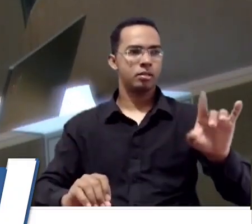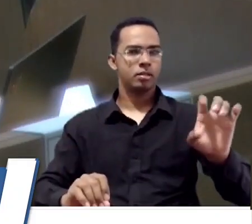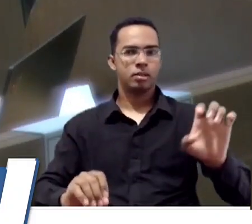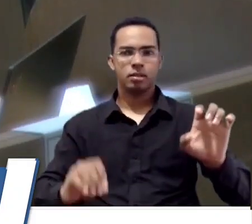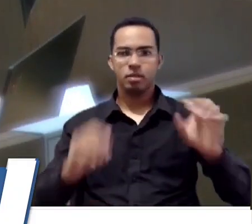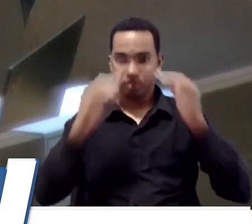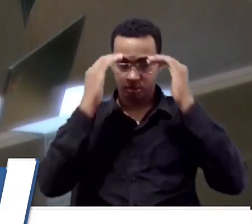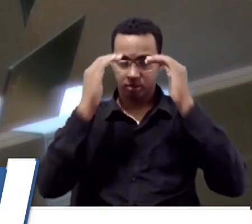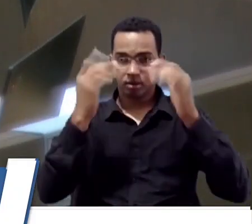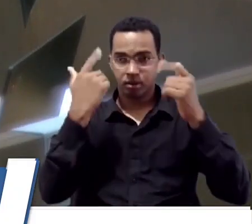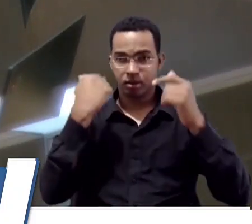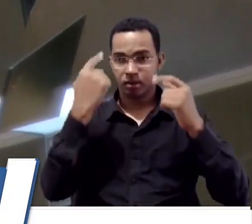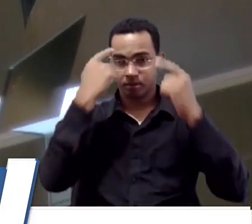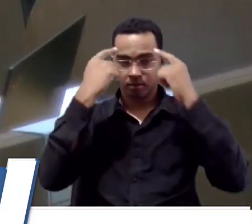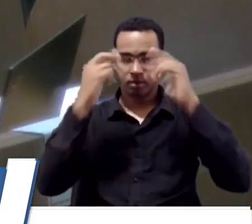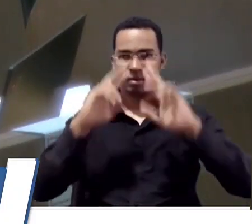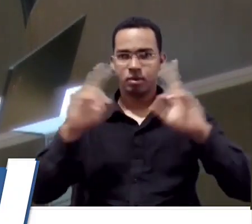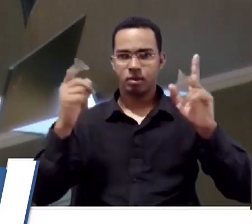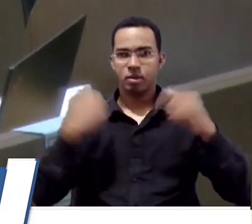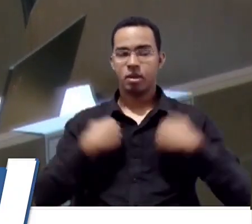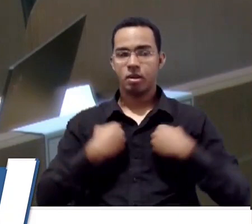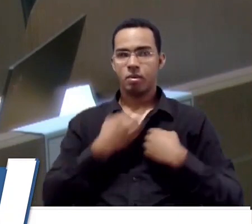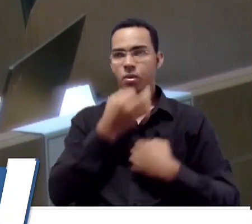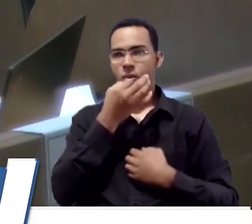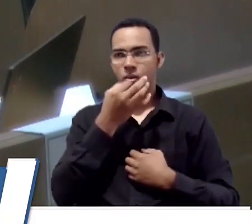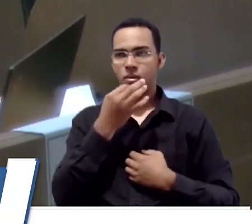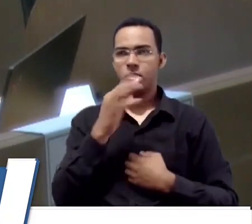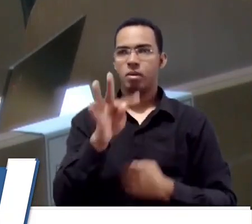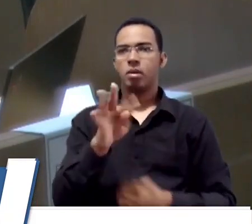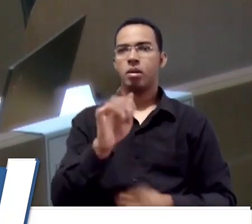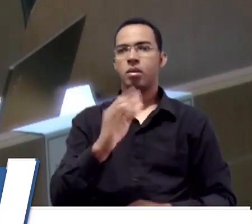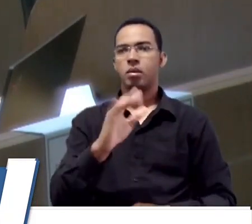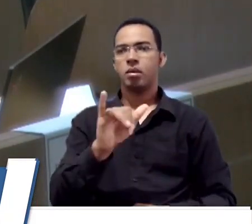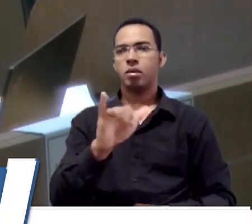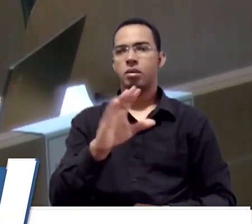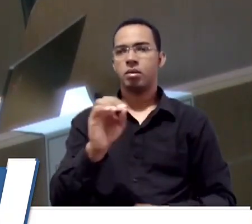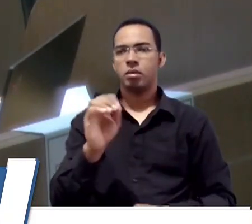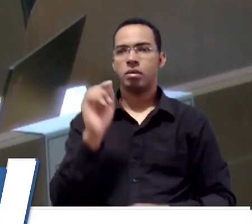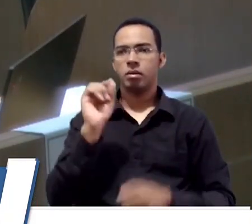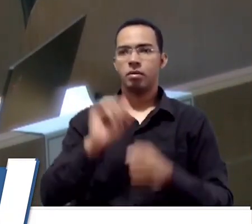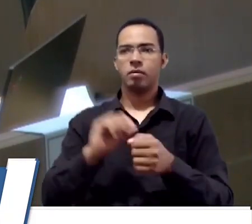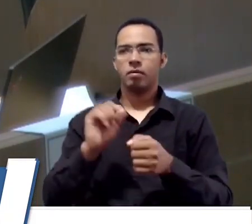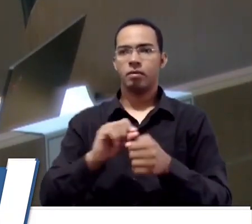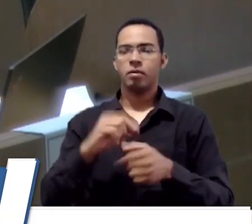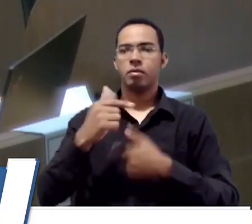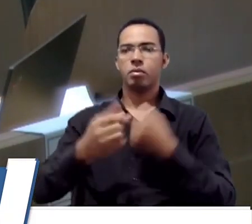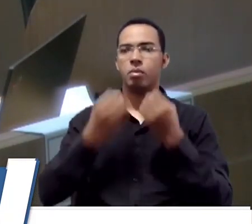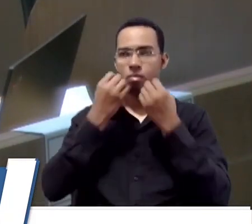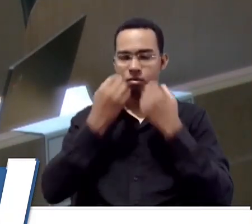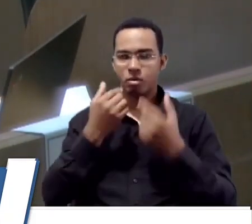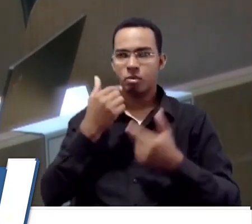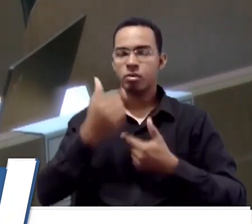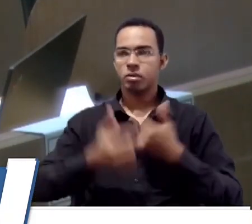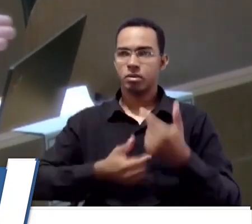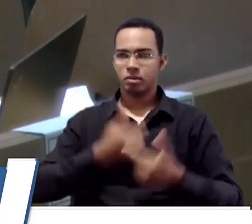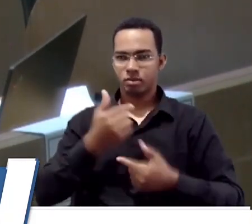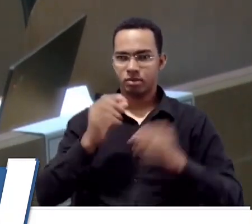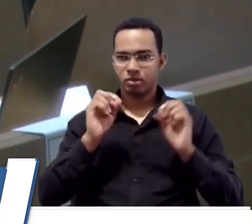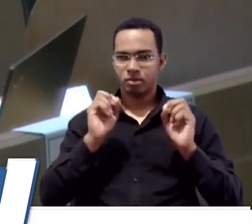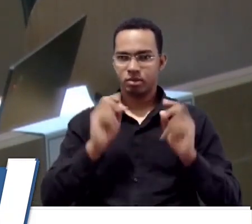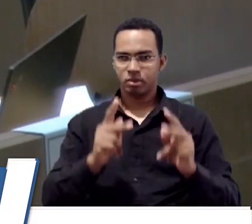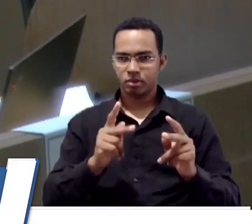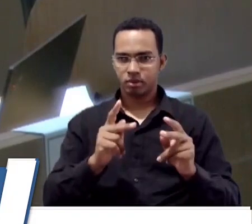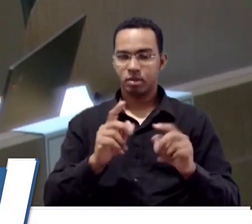minha opinião, eu entendo que o Tarcísio e o Alexandre vêm fazendo um grande mandato. Essa é a minha opinião, né? Posso